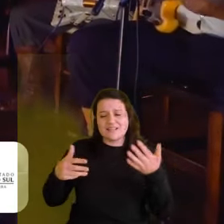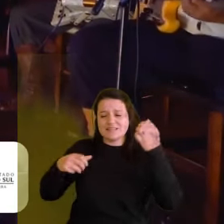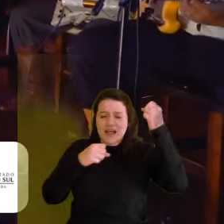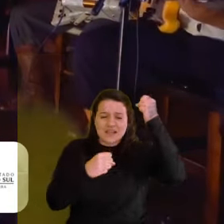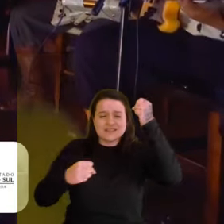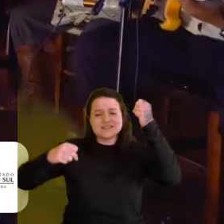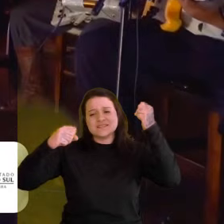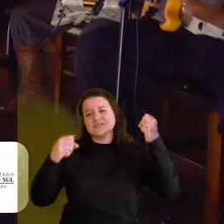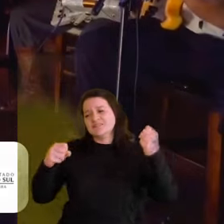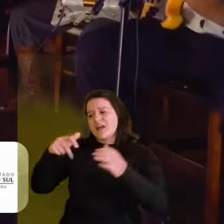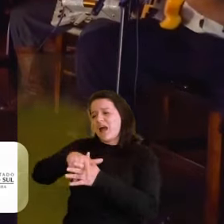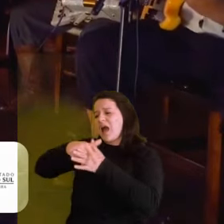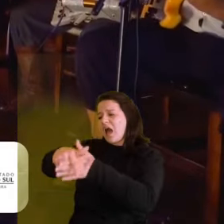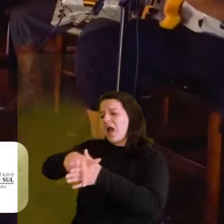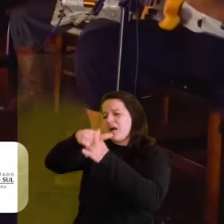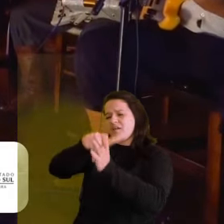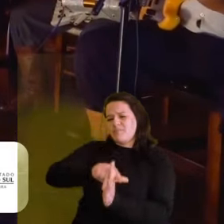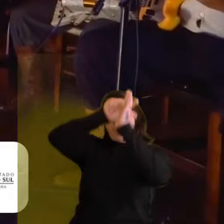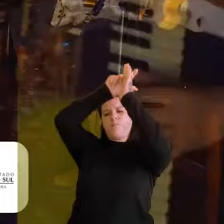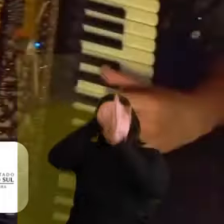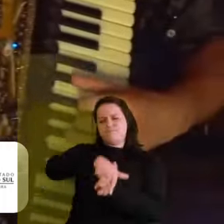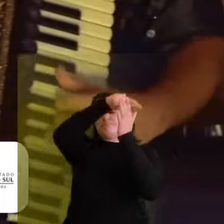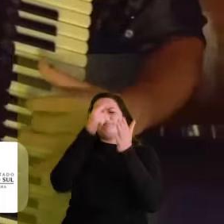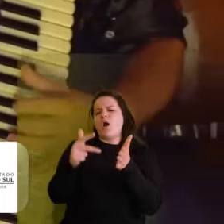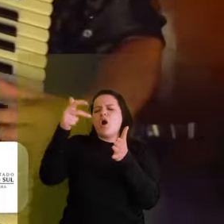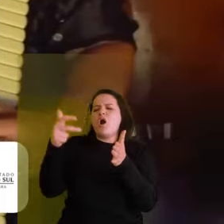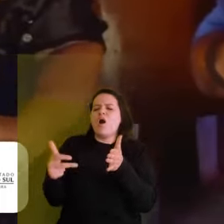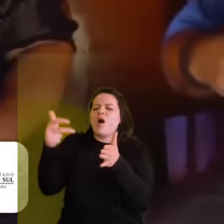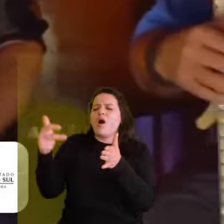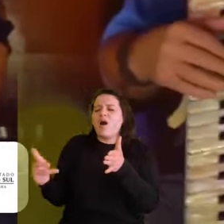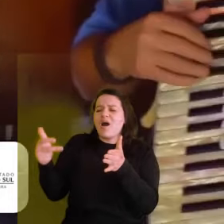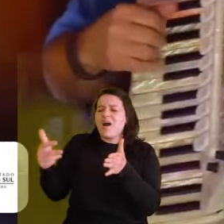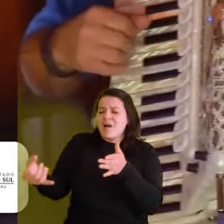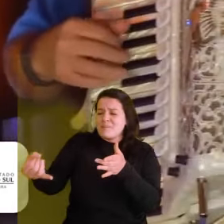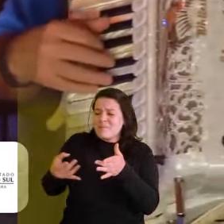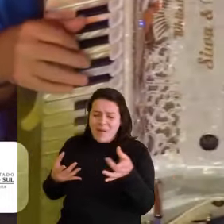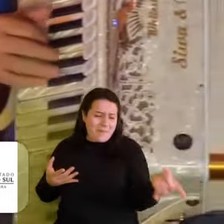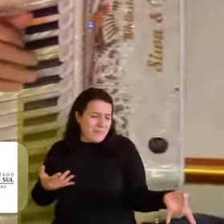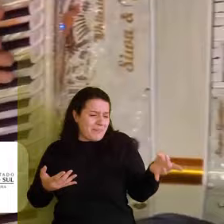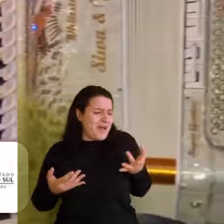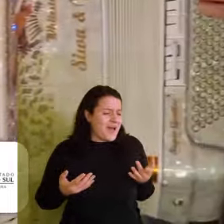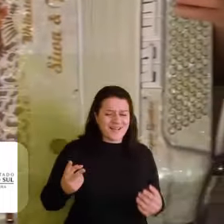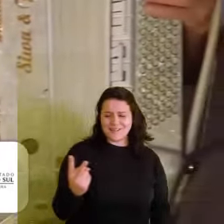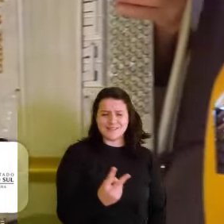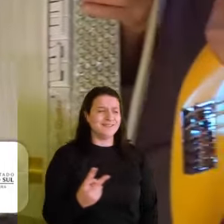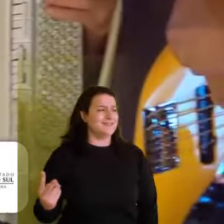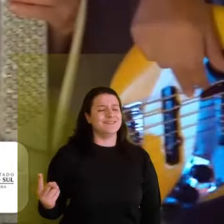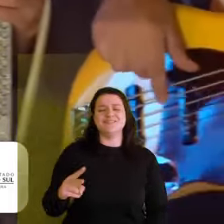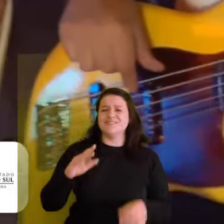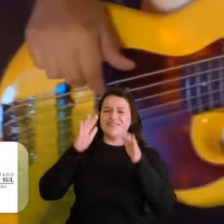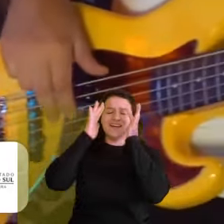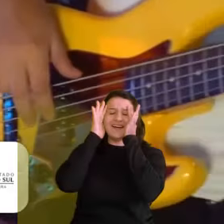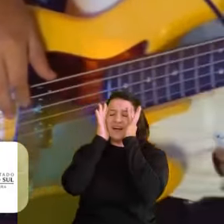me abandonou. Fez igual a ela e com pinote me derrubou. Oh,